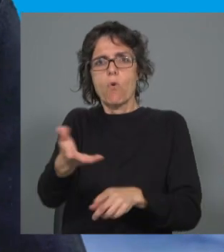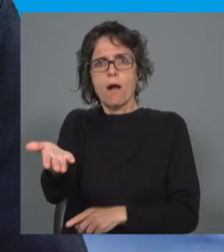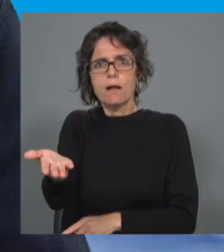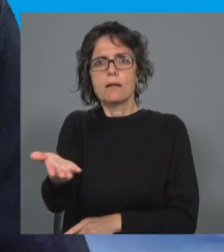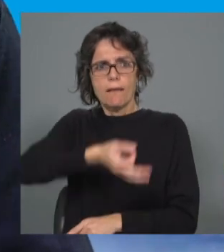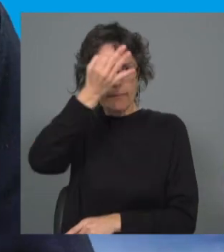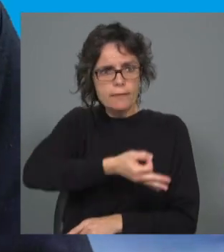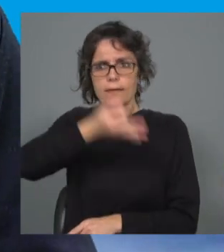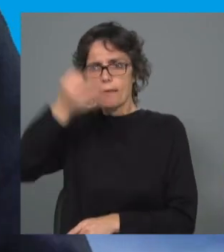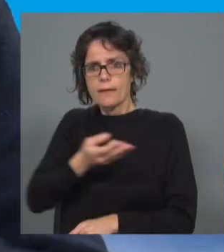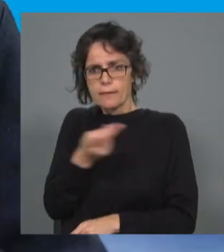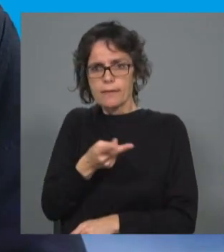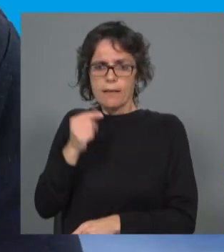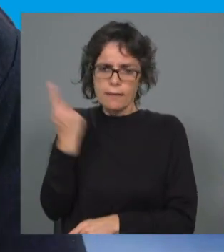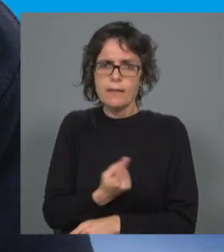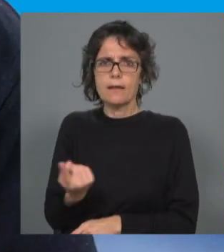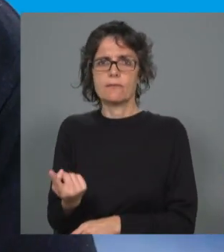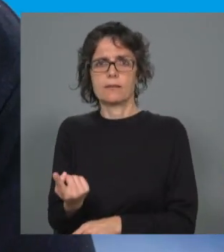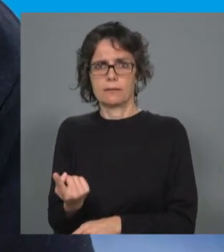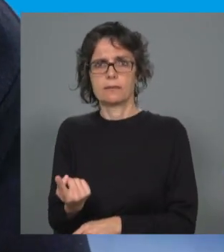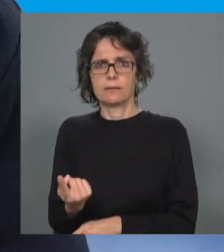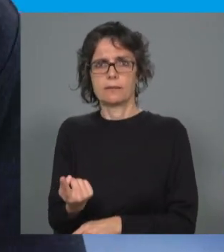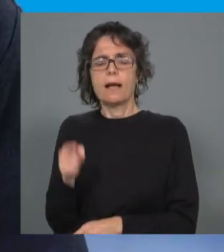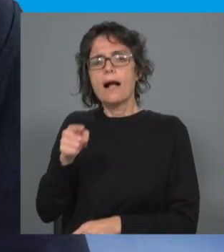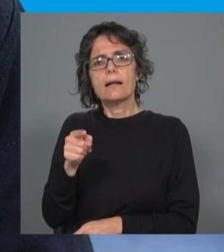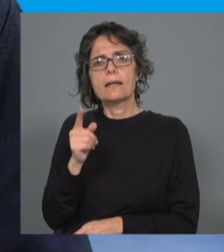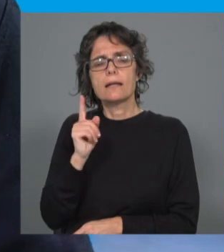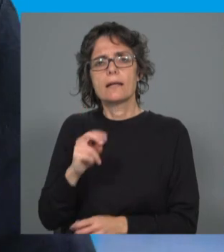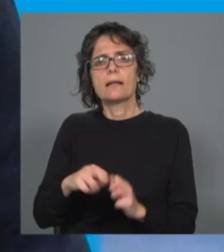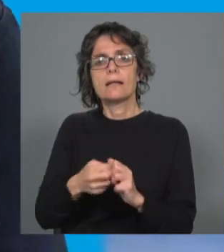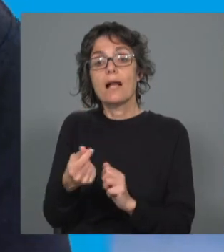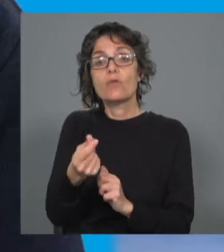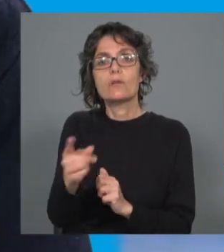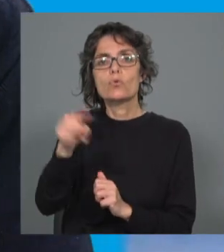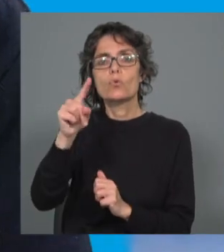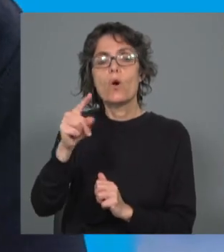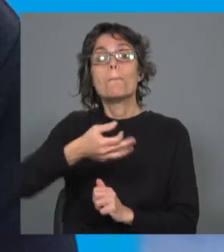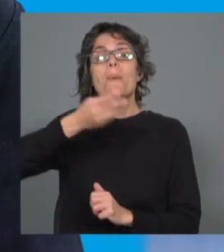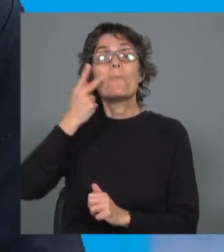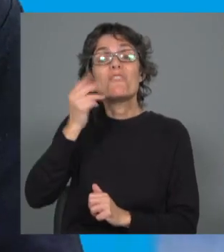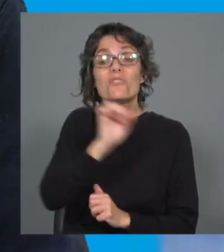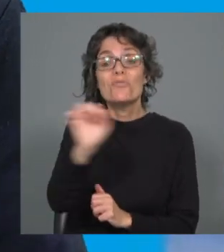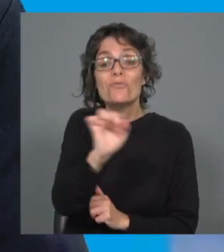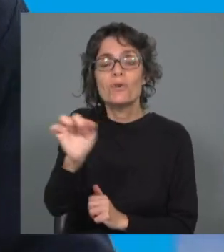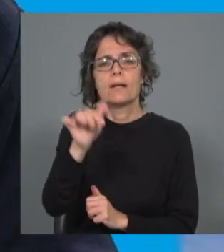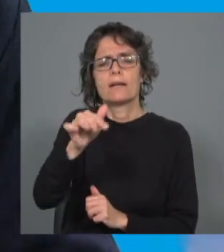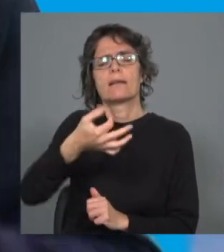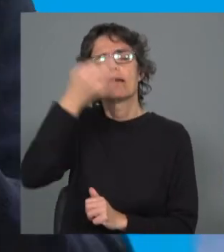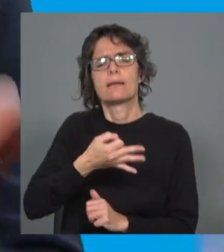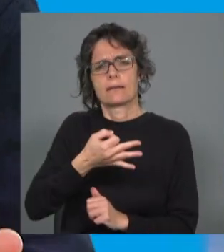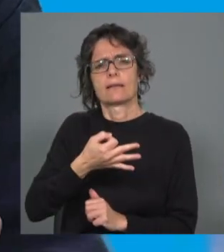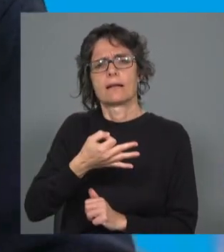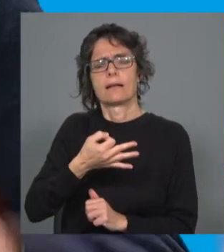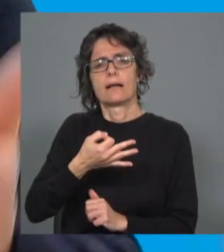dignidade a isso, é evidente que não é uma questão de dinheiro, mas é fundamental que as pessoas tenham uma vida digna. E ter uma vida digna implica também